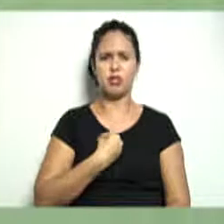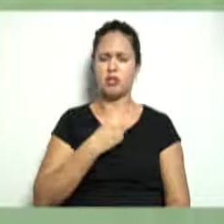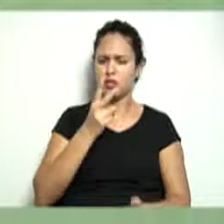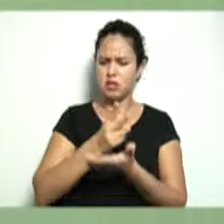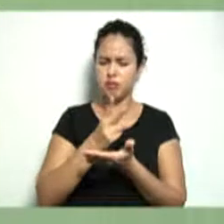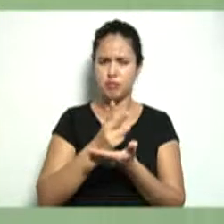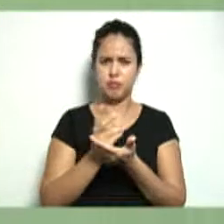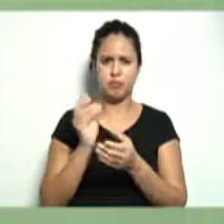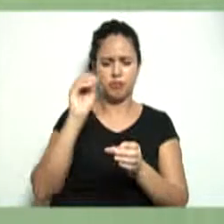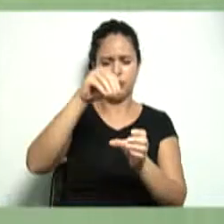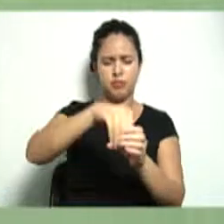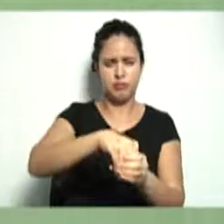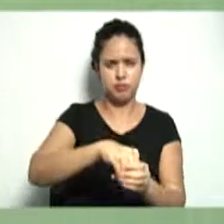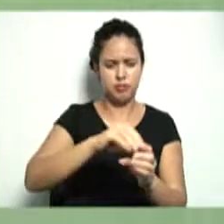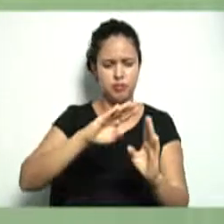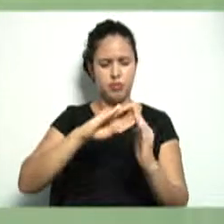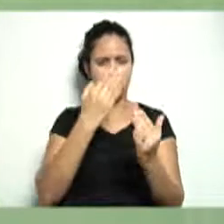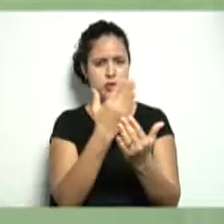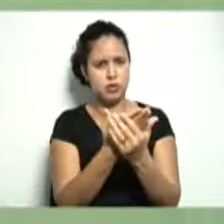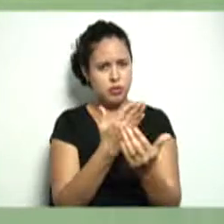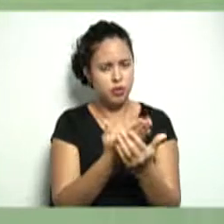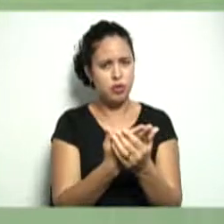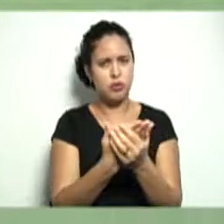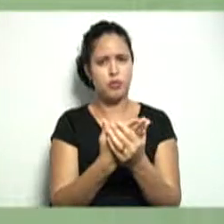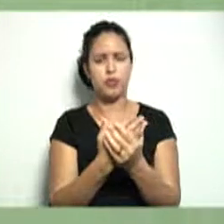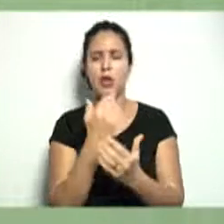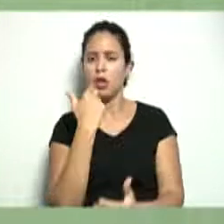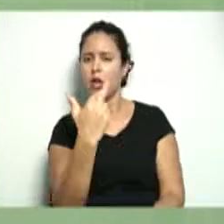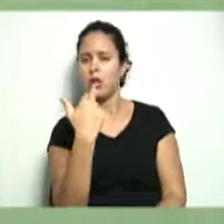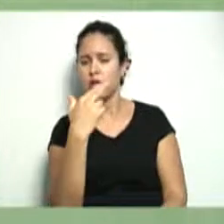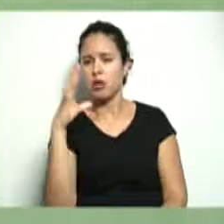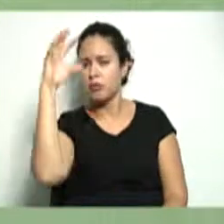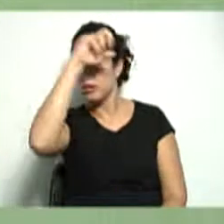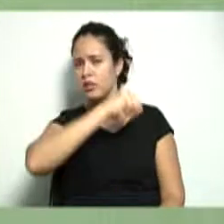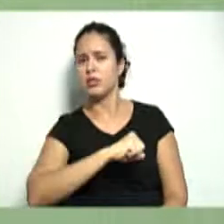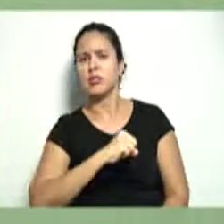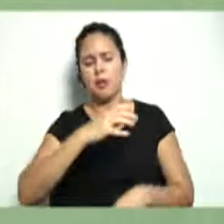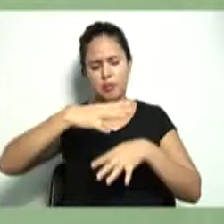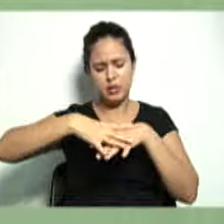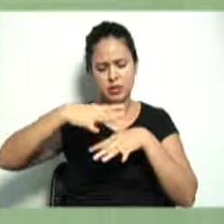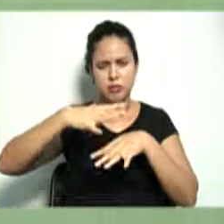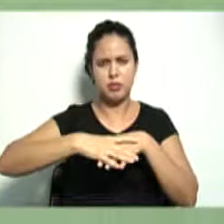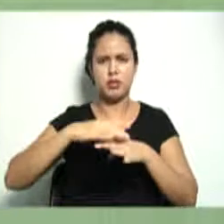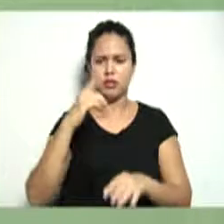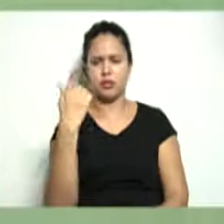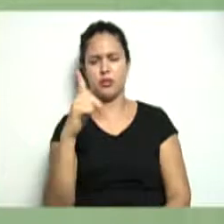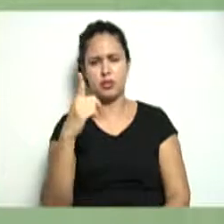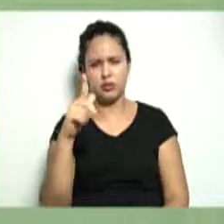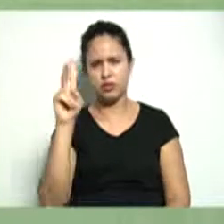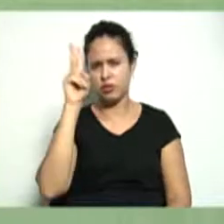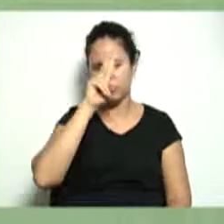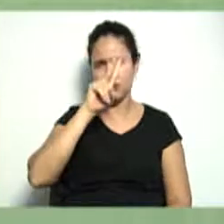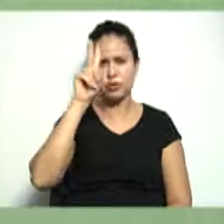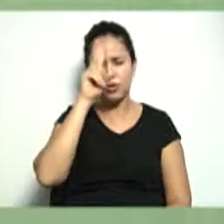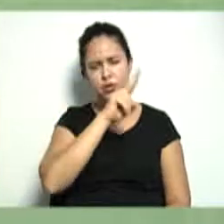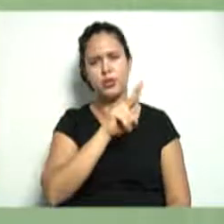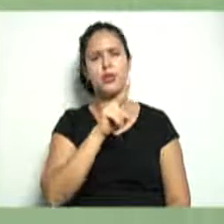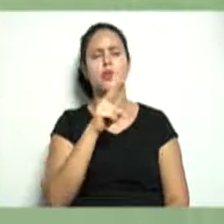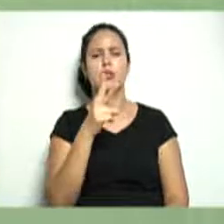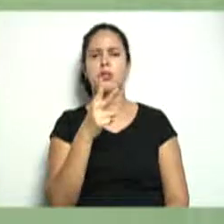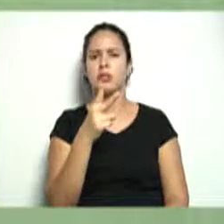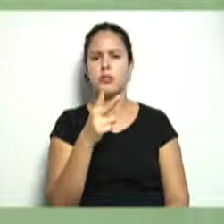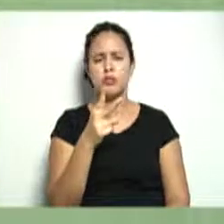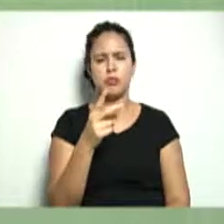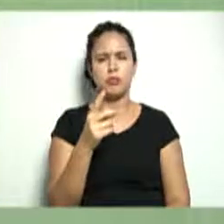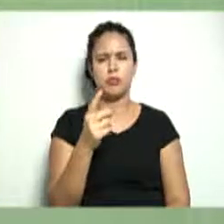escolar. O conhecimento do nosso idioma, da matemática, de dados geográficos e históricos a respeito